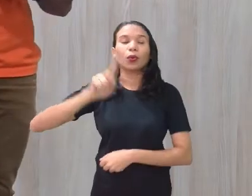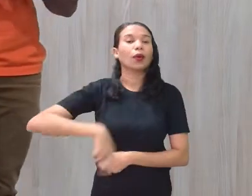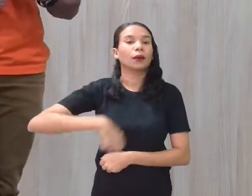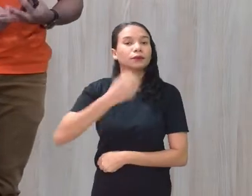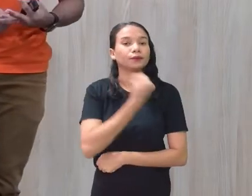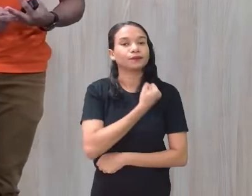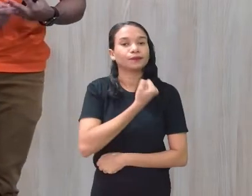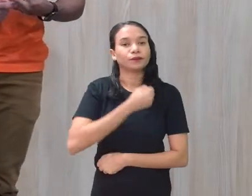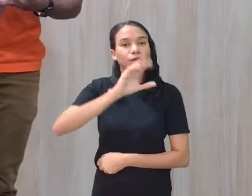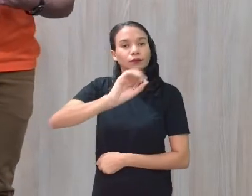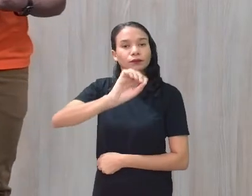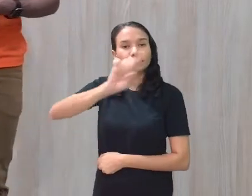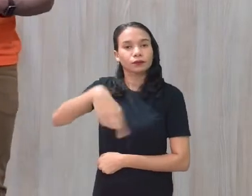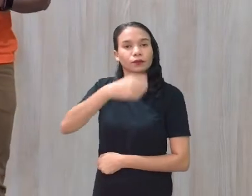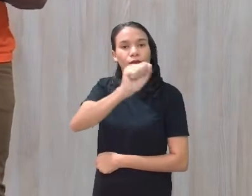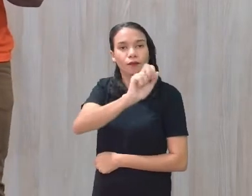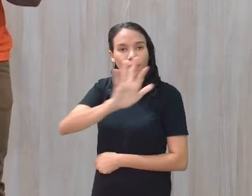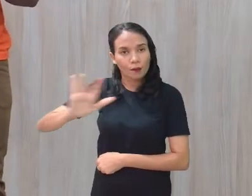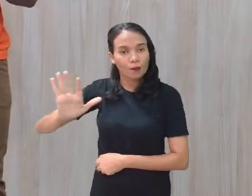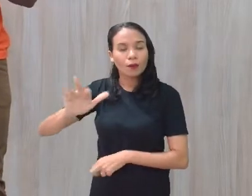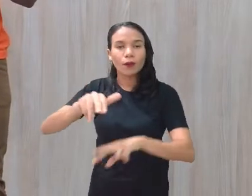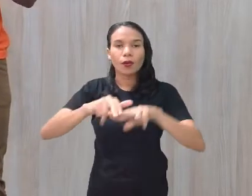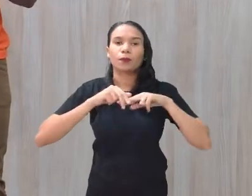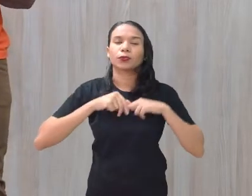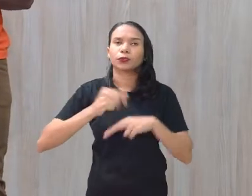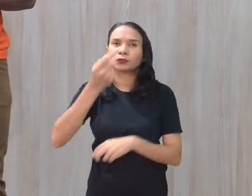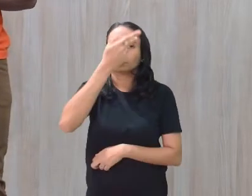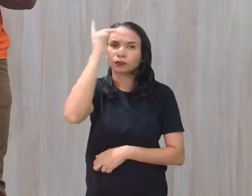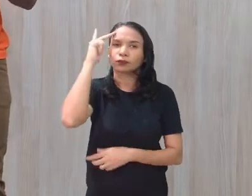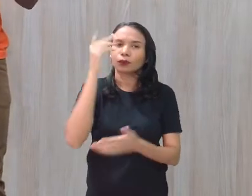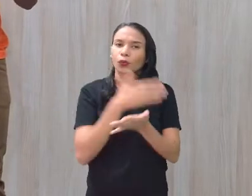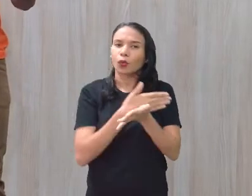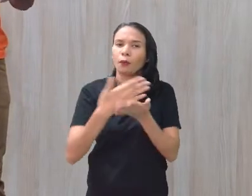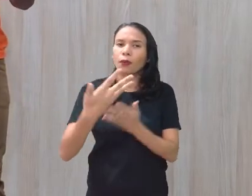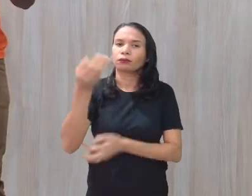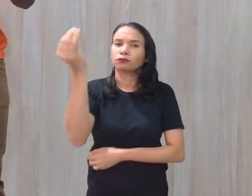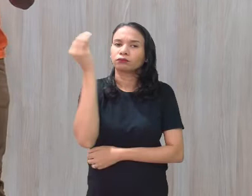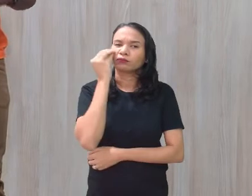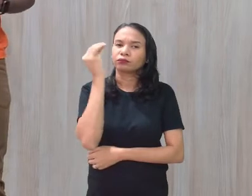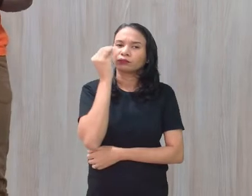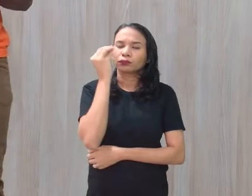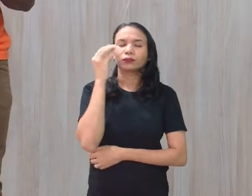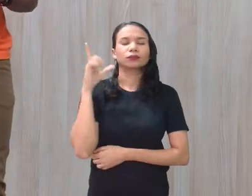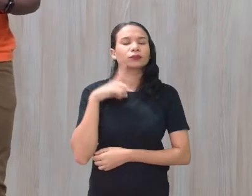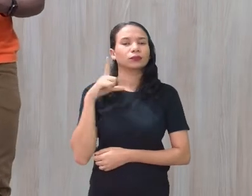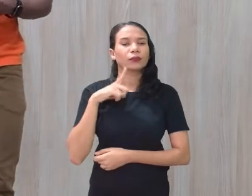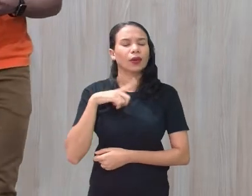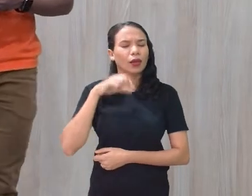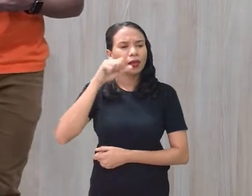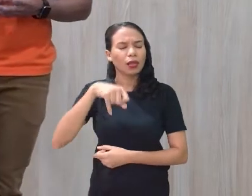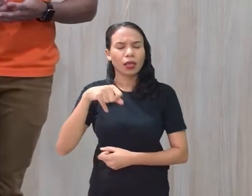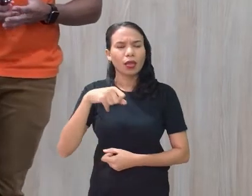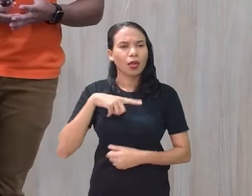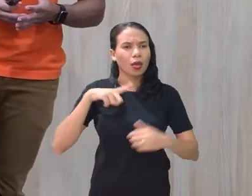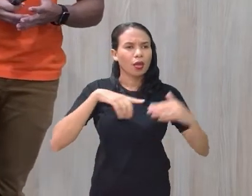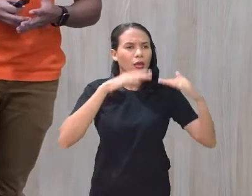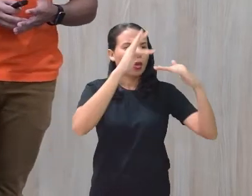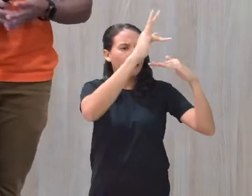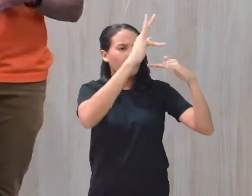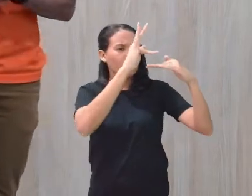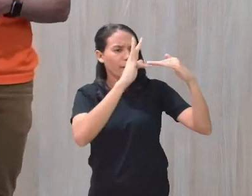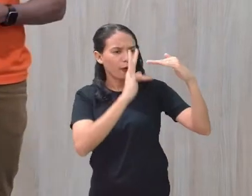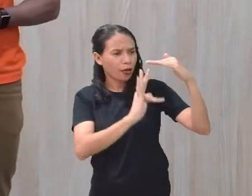número decimal, tá bom? Então, quando você aí começa a observar que existe uma relação entre os